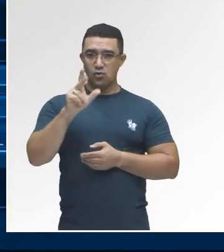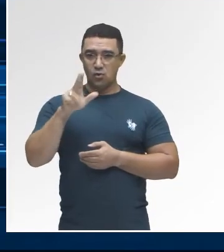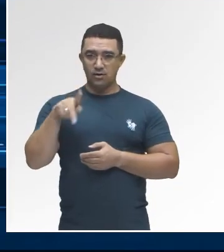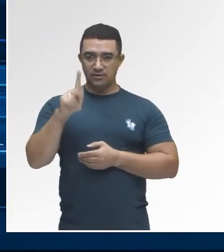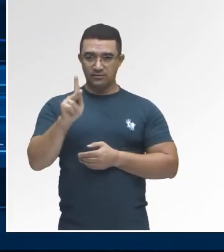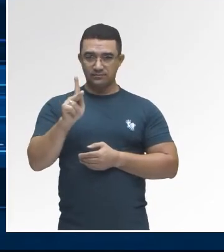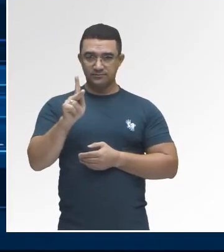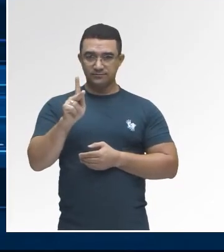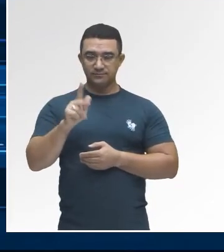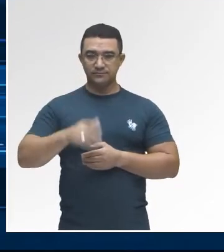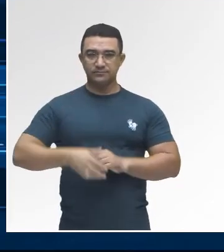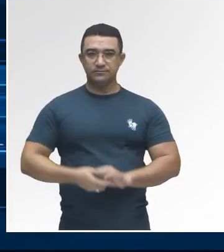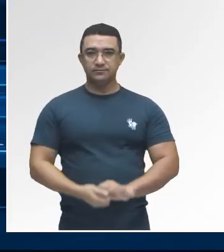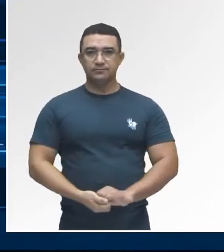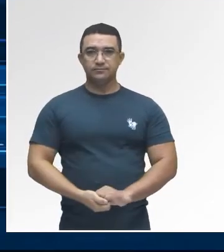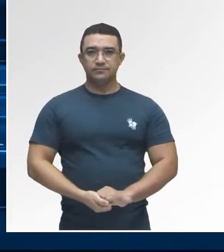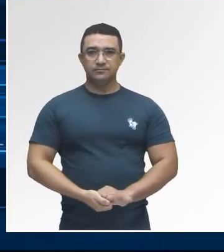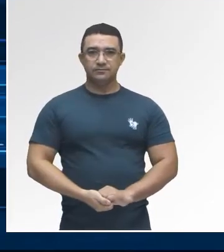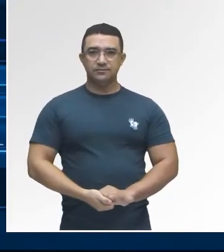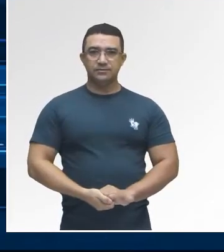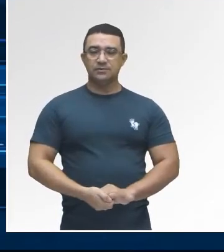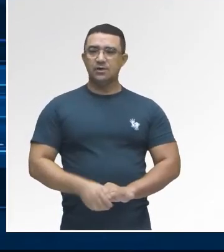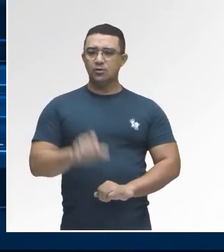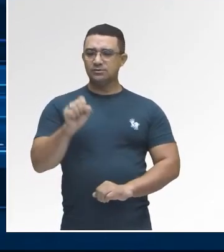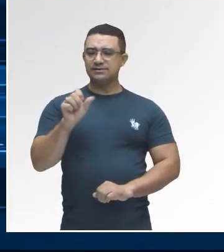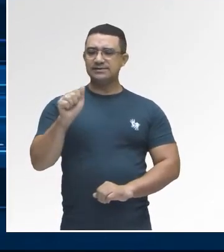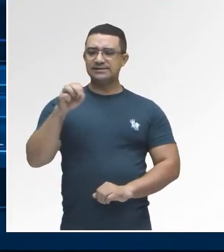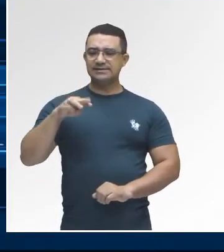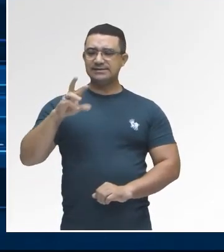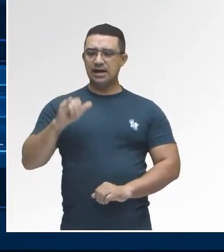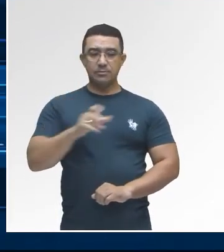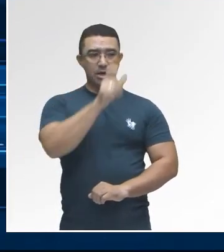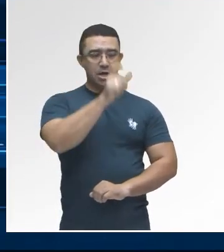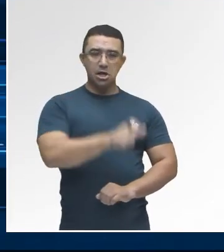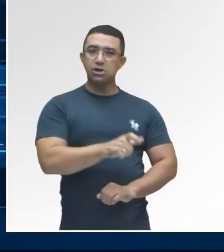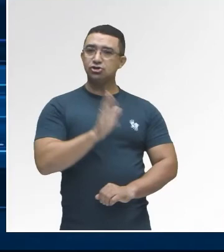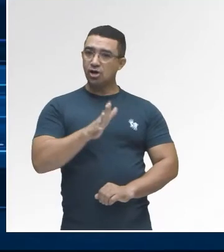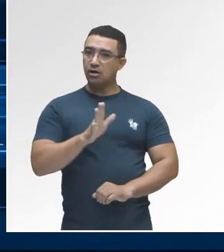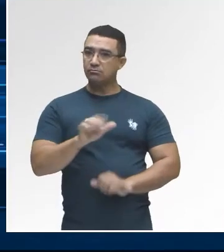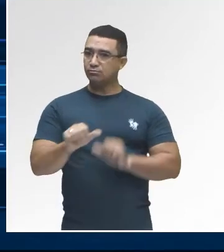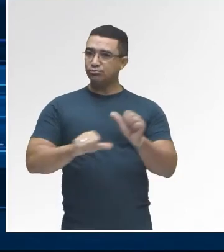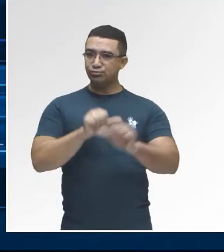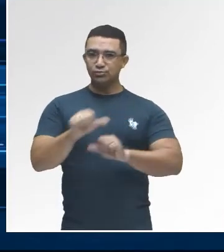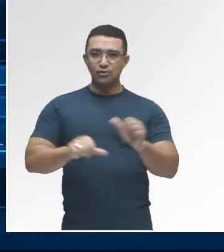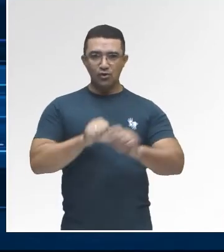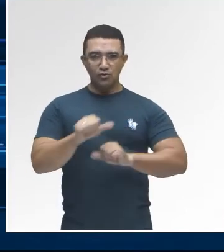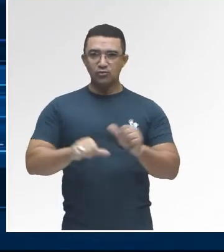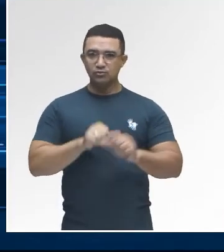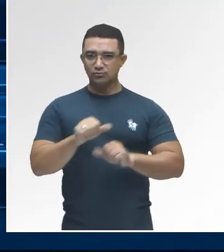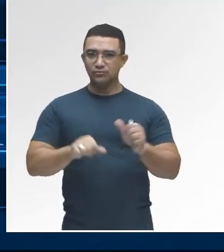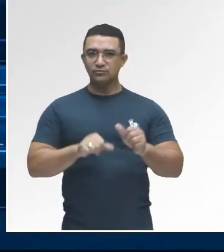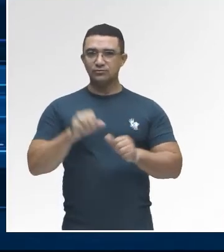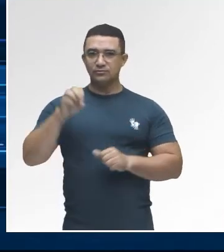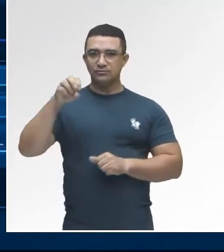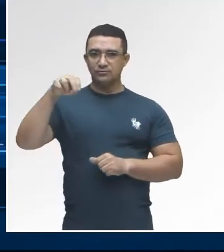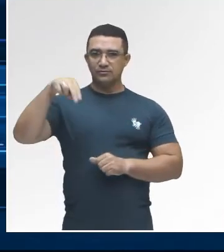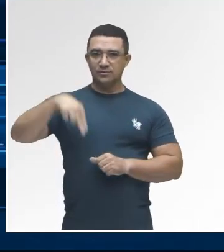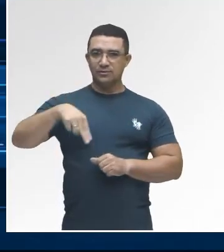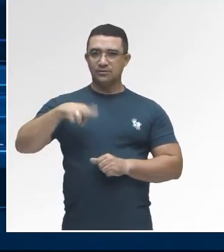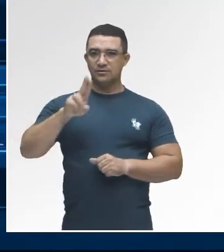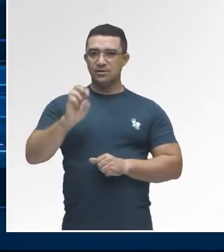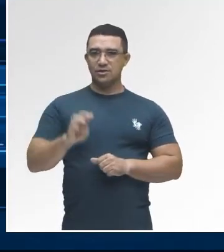just moved to New York. Ele acabou de se mudar para Nova York. Sam e Cuco have just got